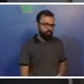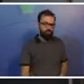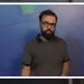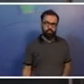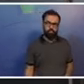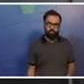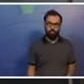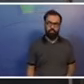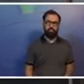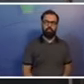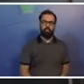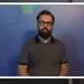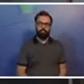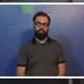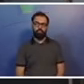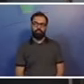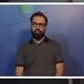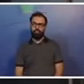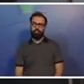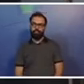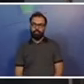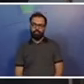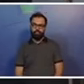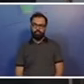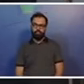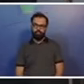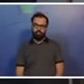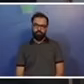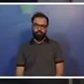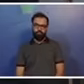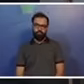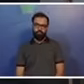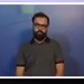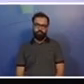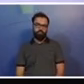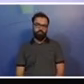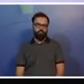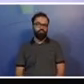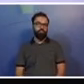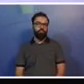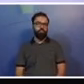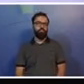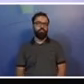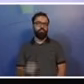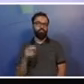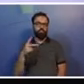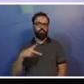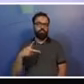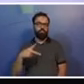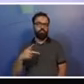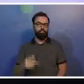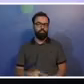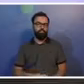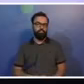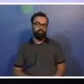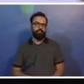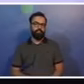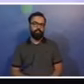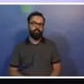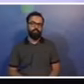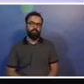E parte para a resolução. Nosso segundo problema. Vamos entender o problema